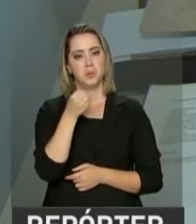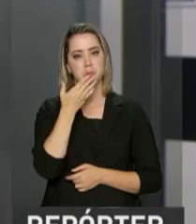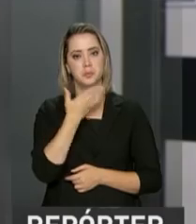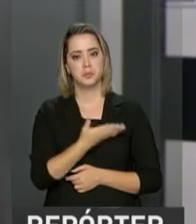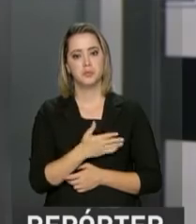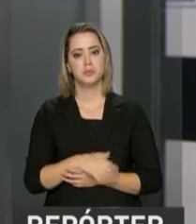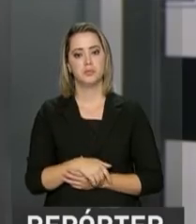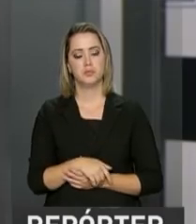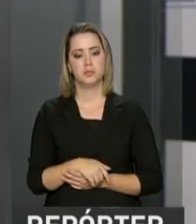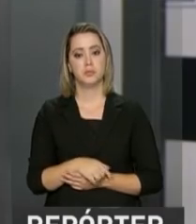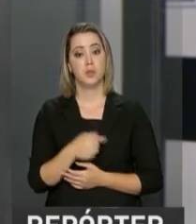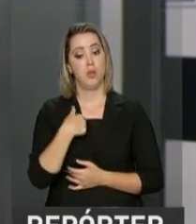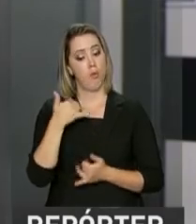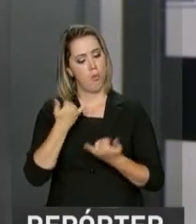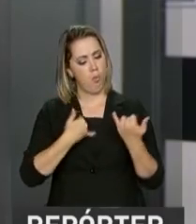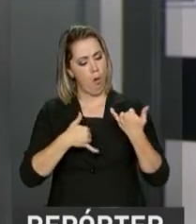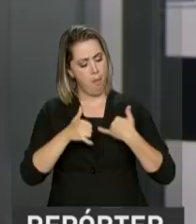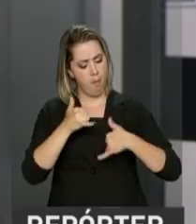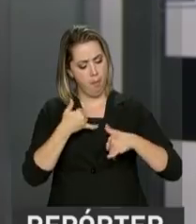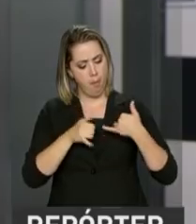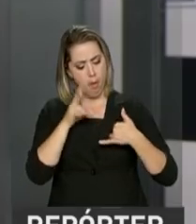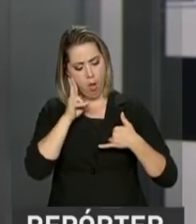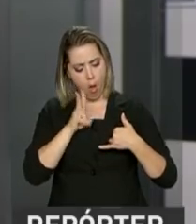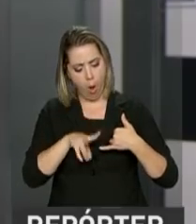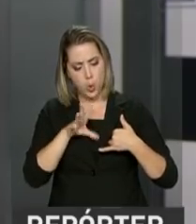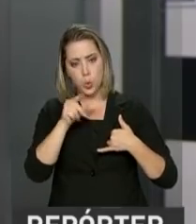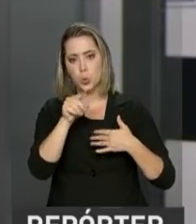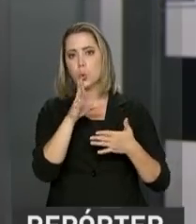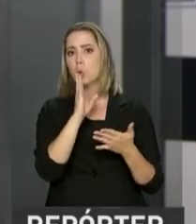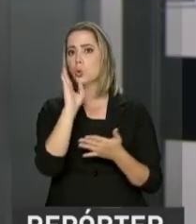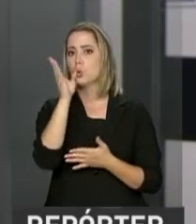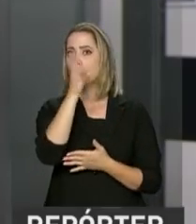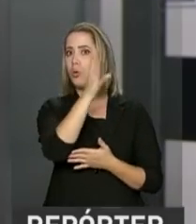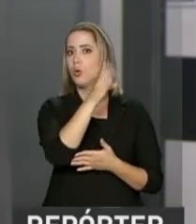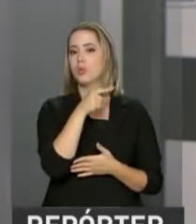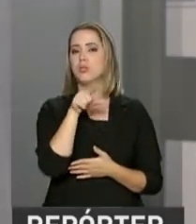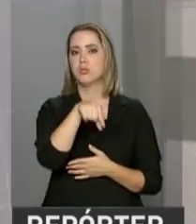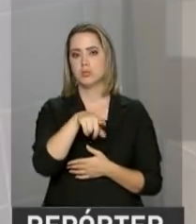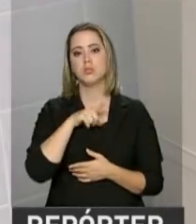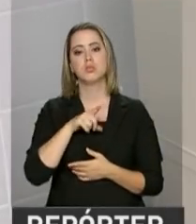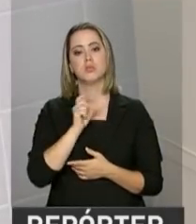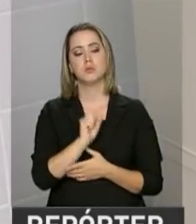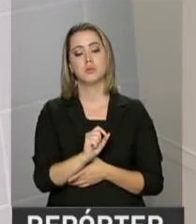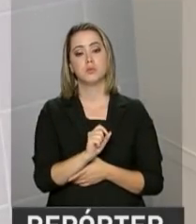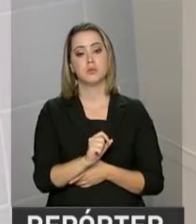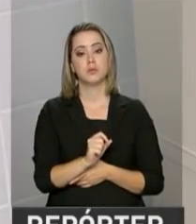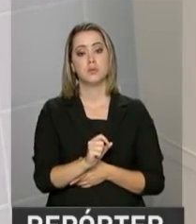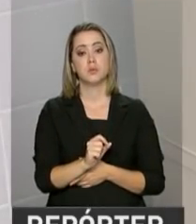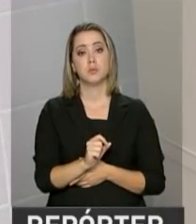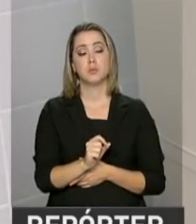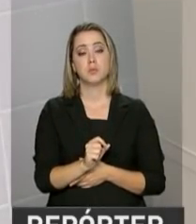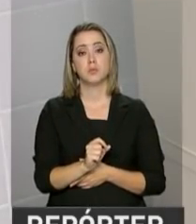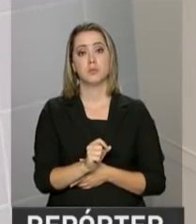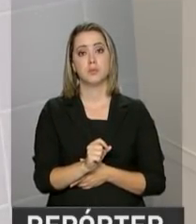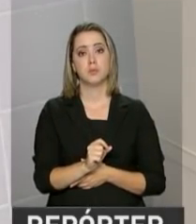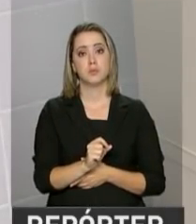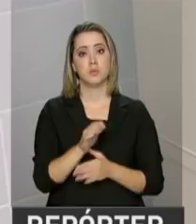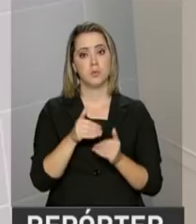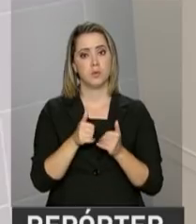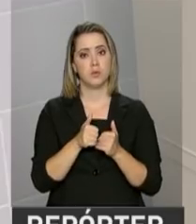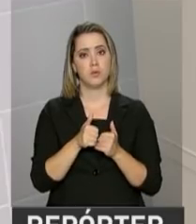hora eu como químico eu olho todos os livros que tem essa biblioteca aí e bom